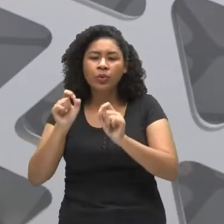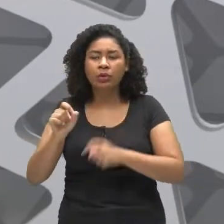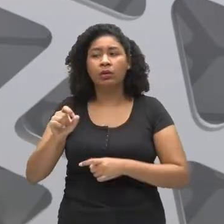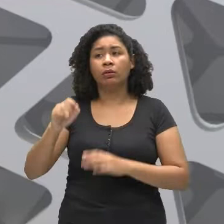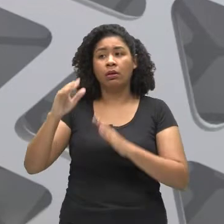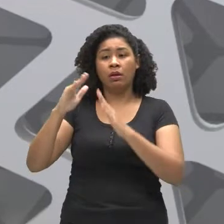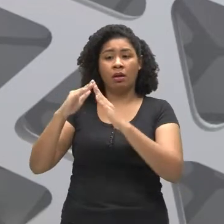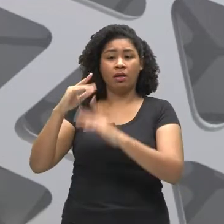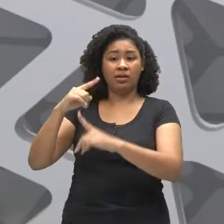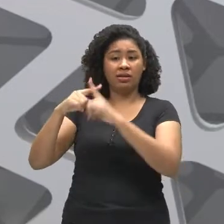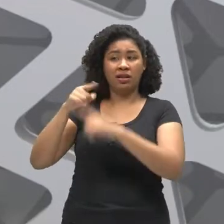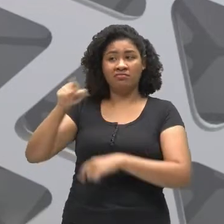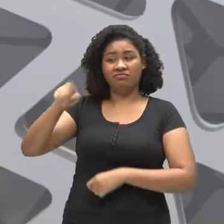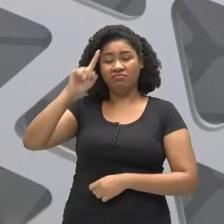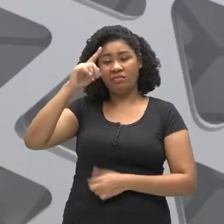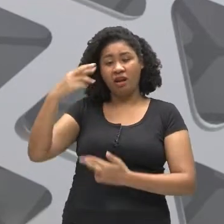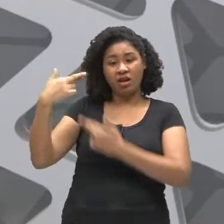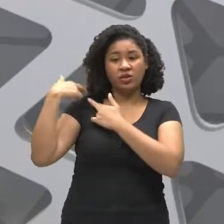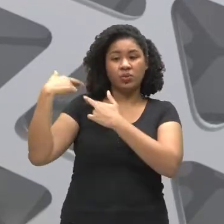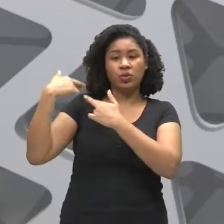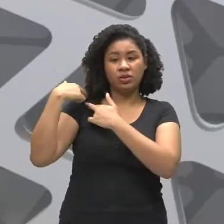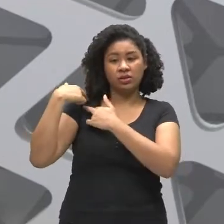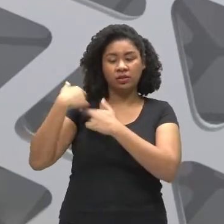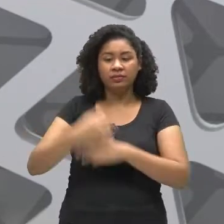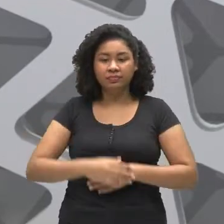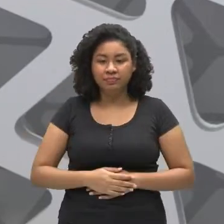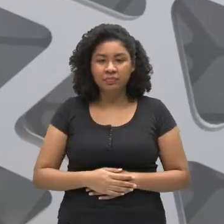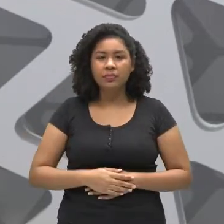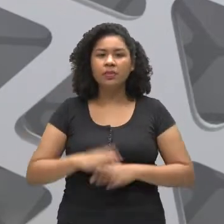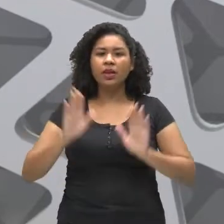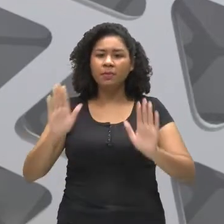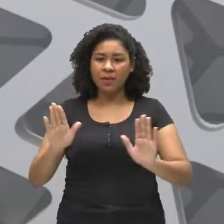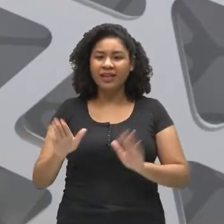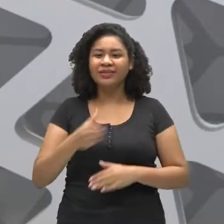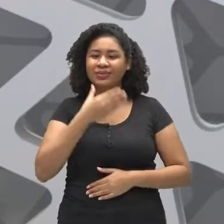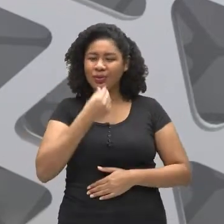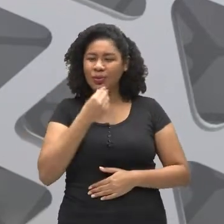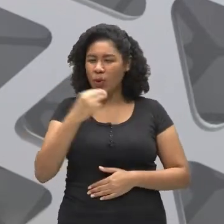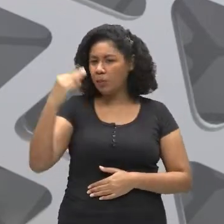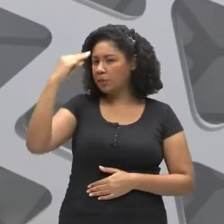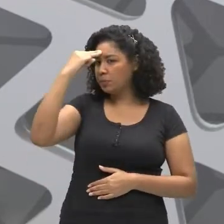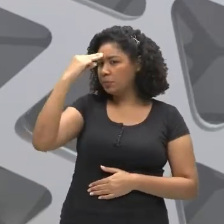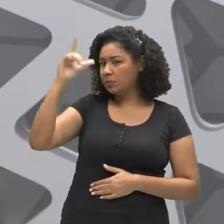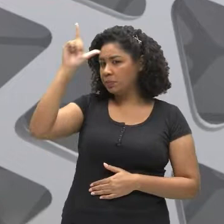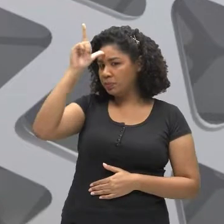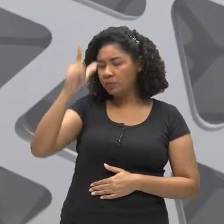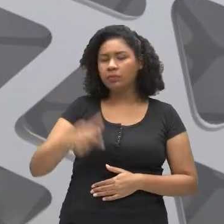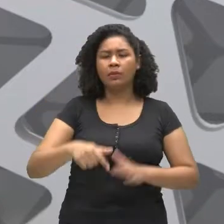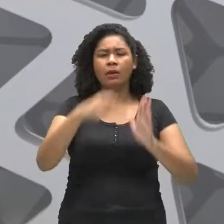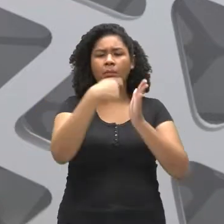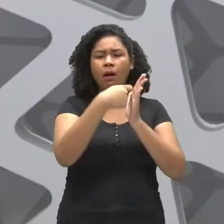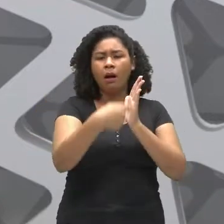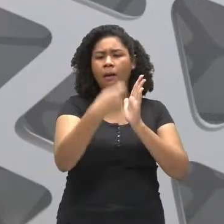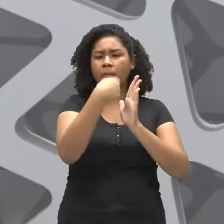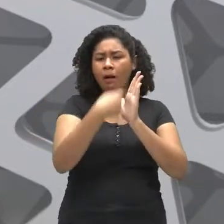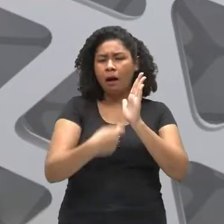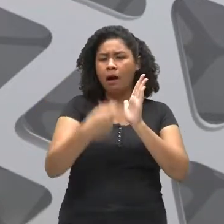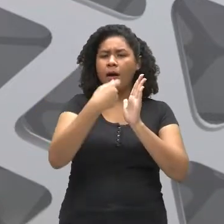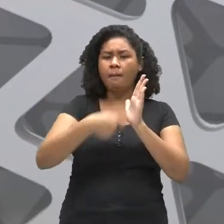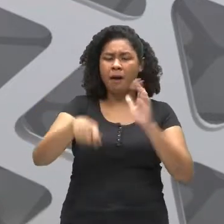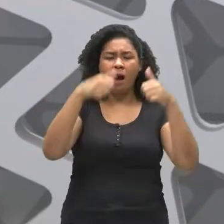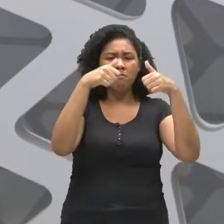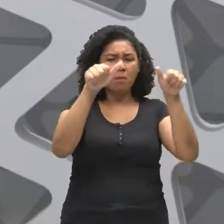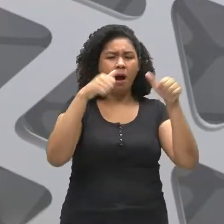Igreja. E de repente, a partir daquelas 95 teses, e claro, outras coisinhas mais, de repente isso muda